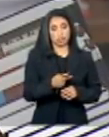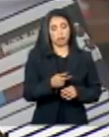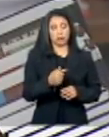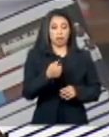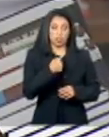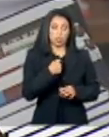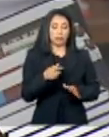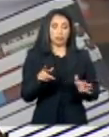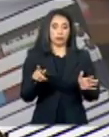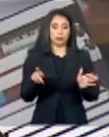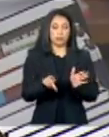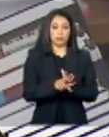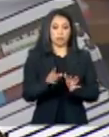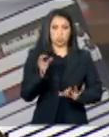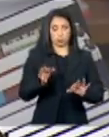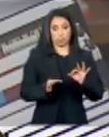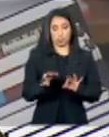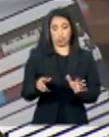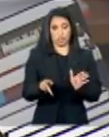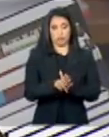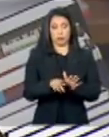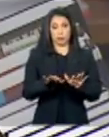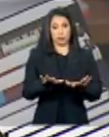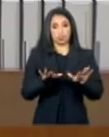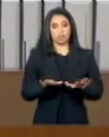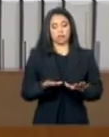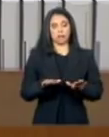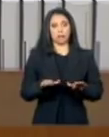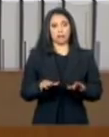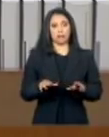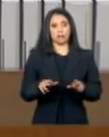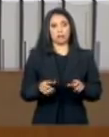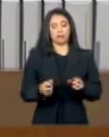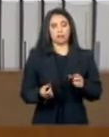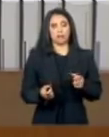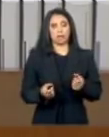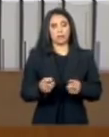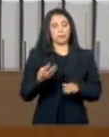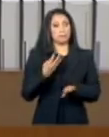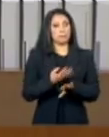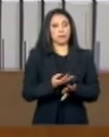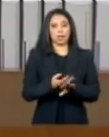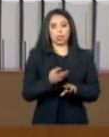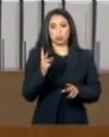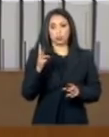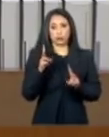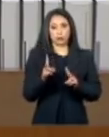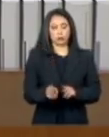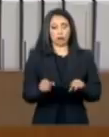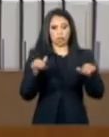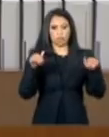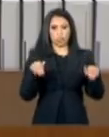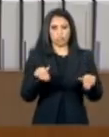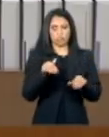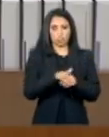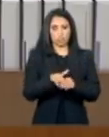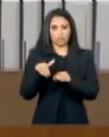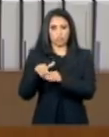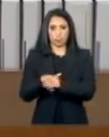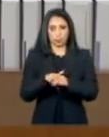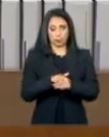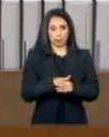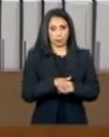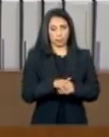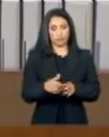que se verificou empate sim é matemático proclama que na sequência do julgamento